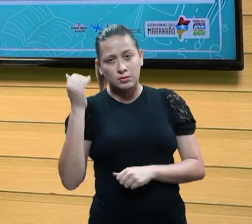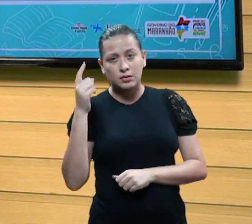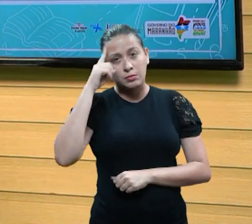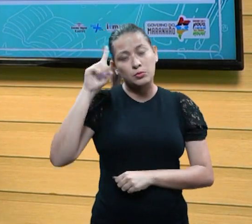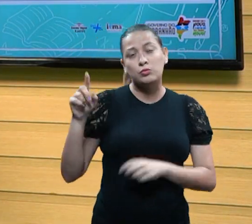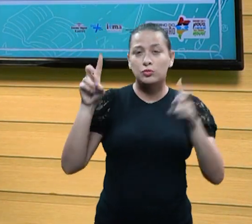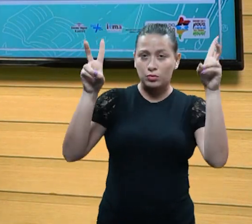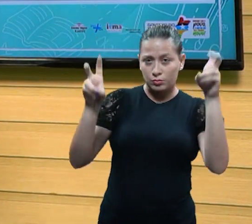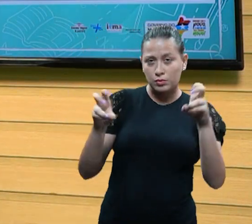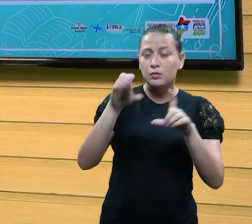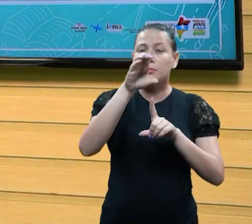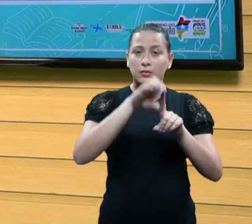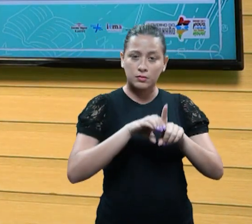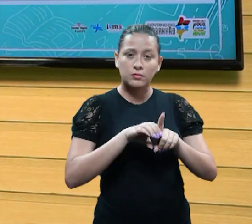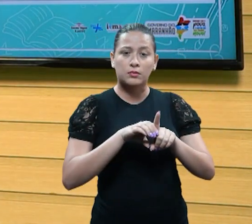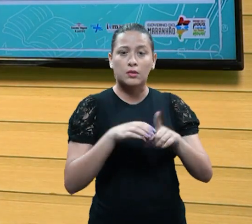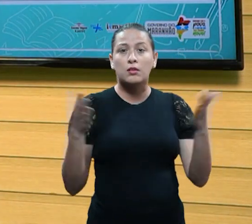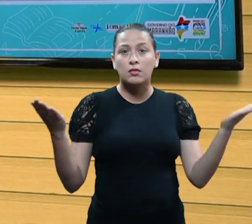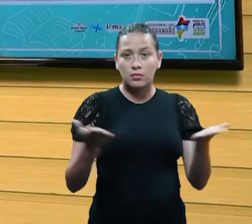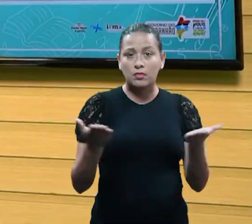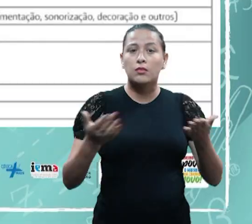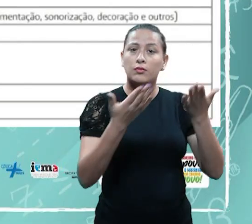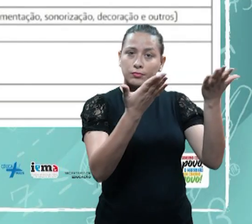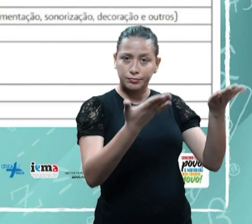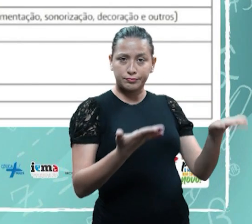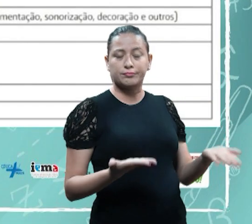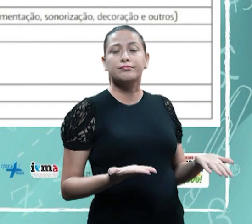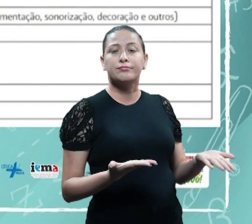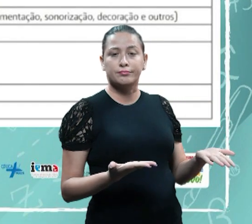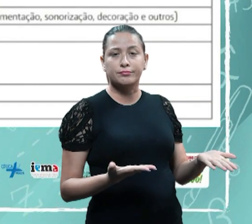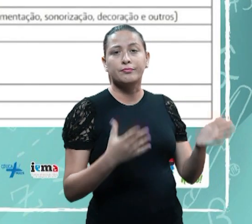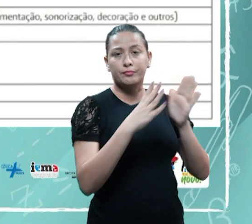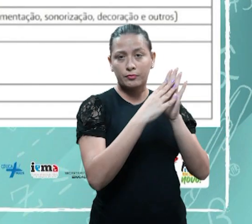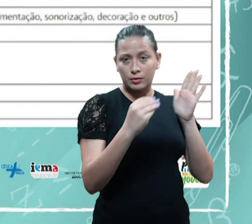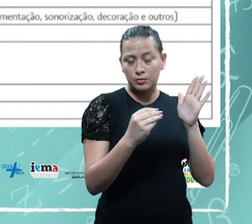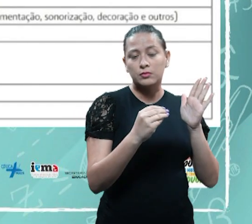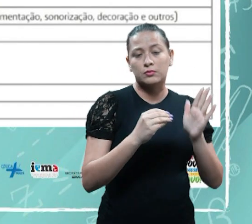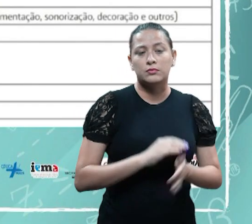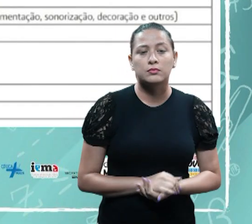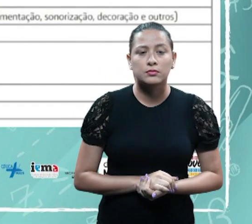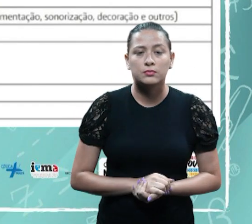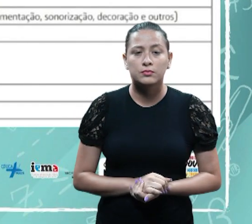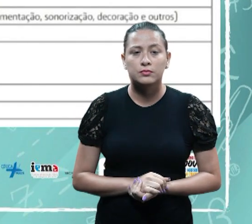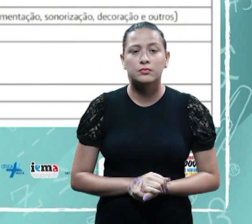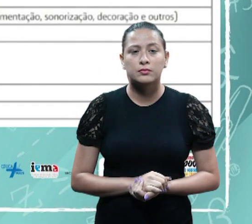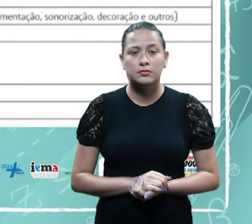o tema, então a gente tem que ter esse roteirinho, né? Então esse modelo aqui é um modelo